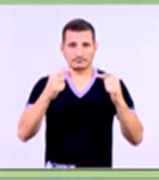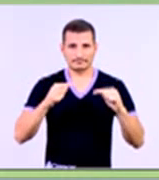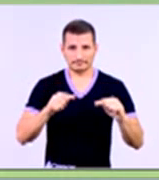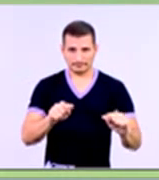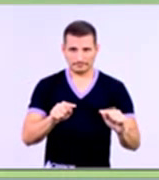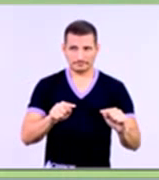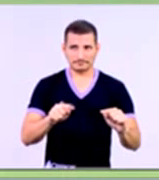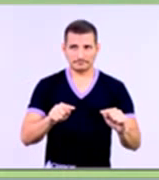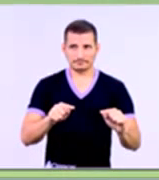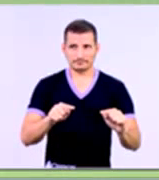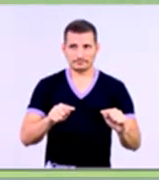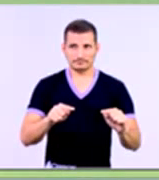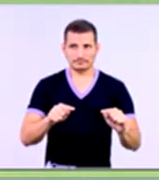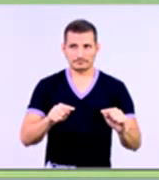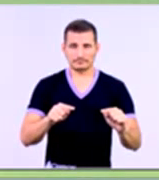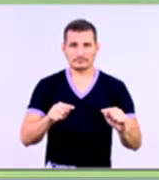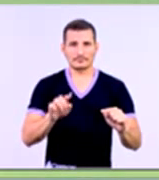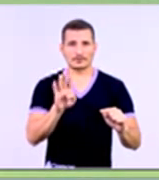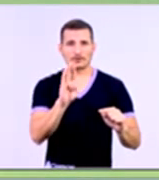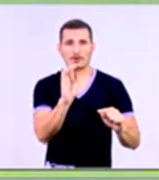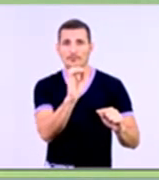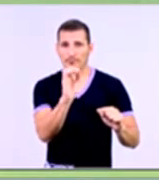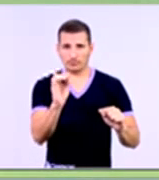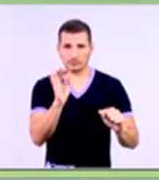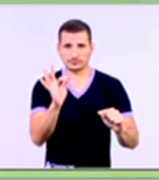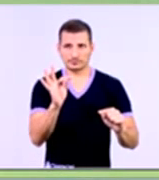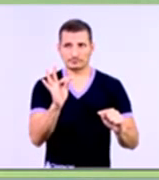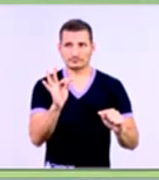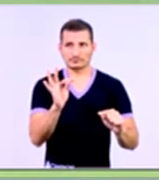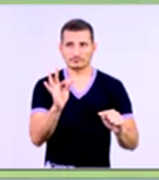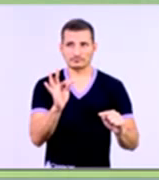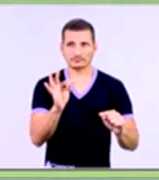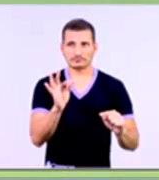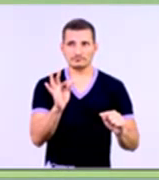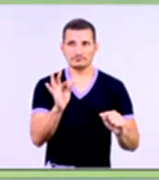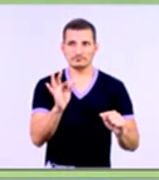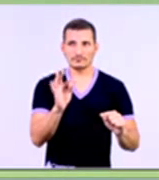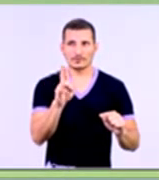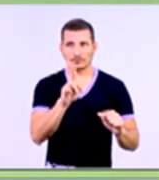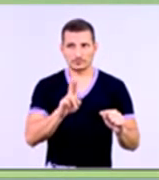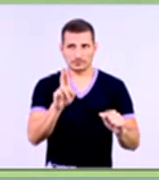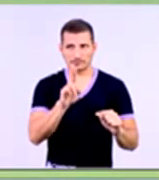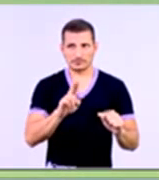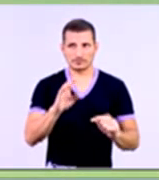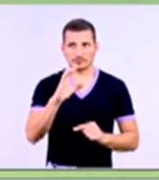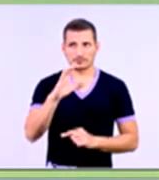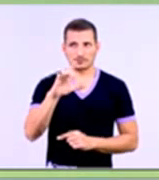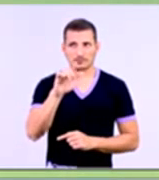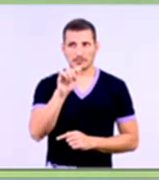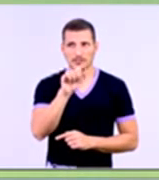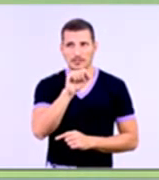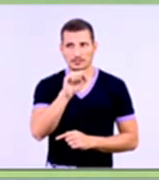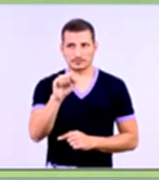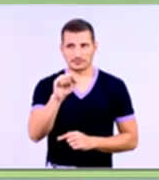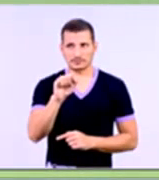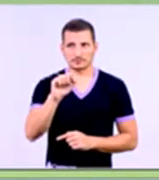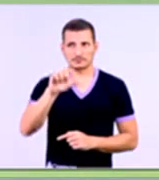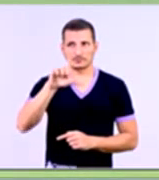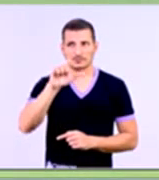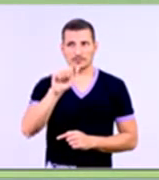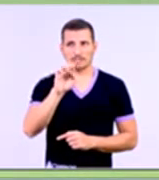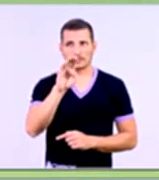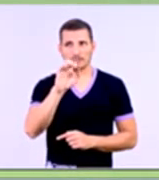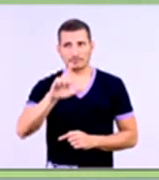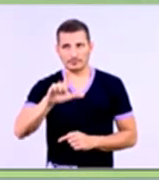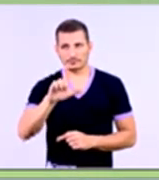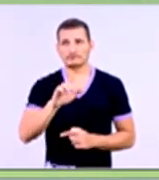resultado com o Bootstrap declarado, utilizando uma classe Label. Nós